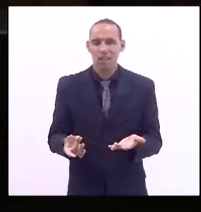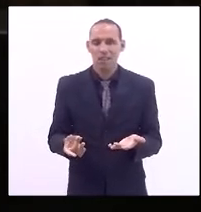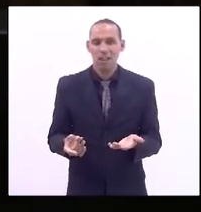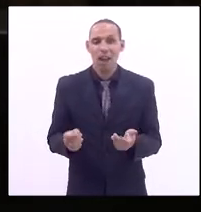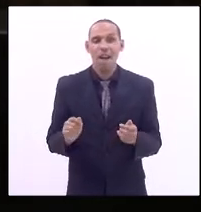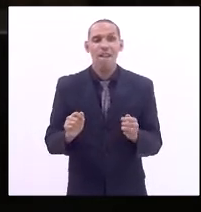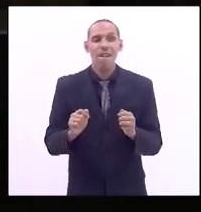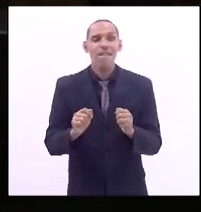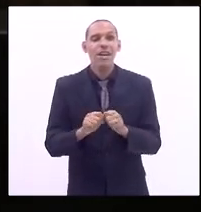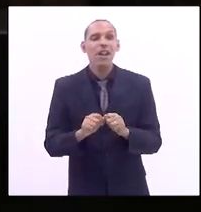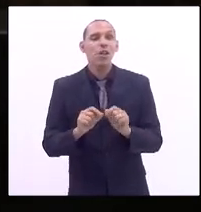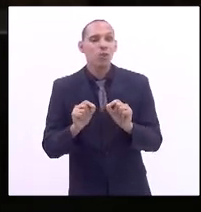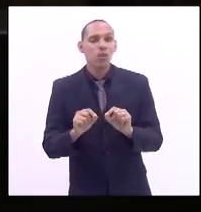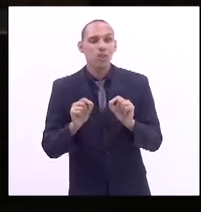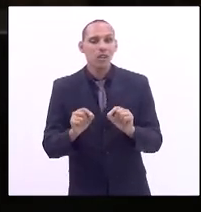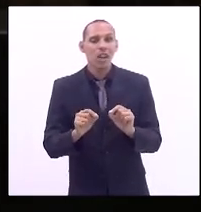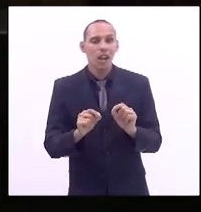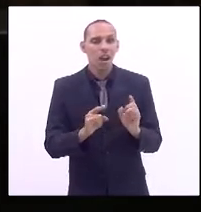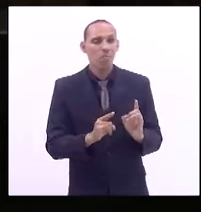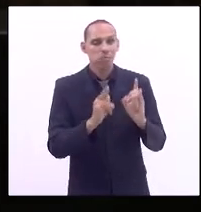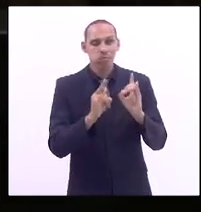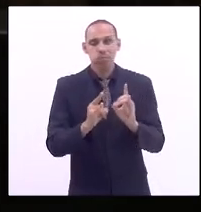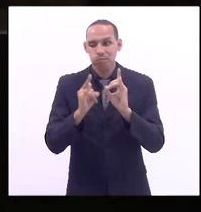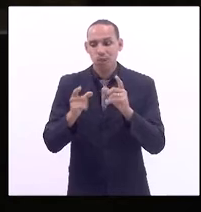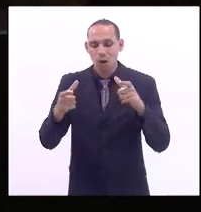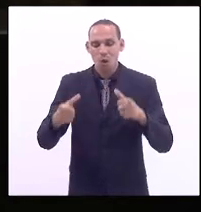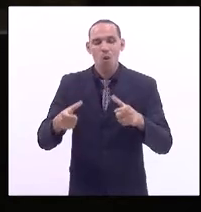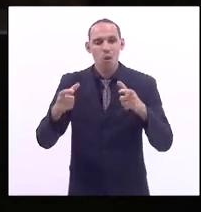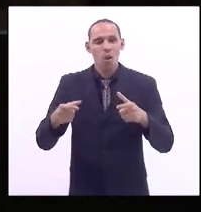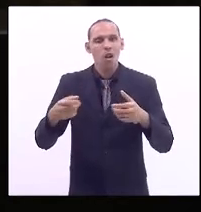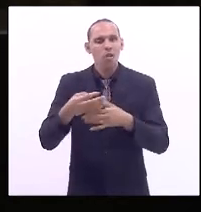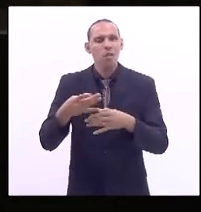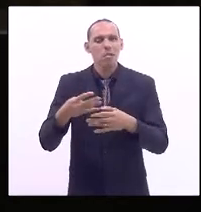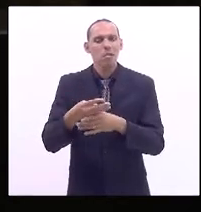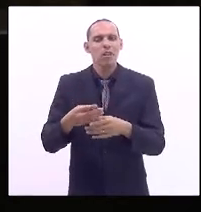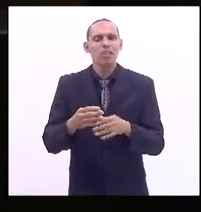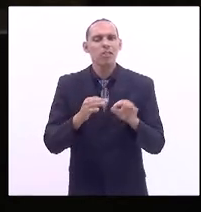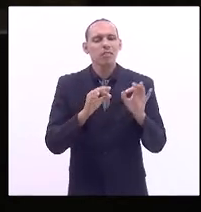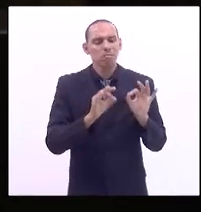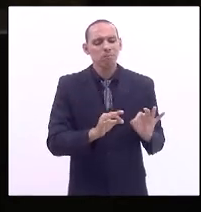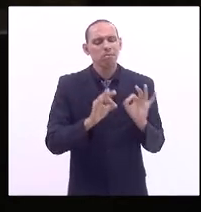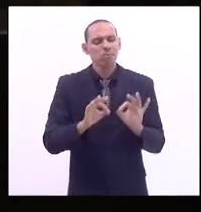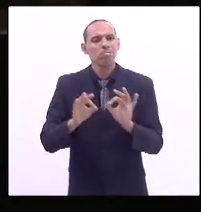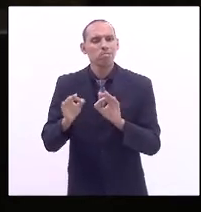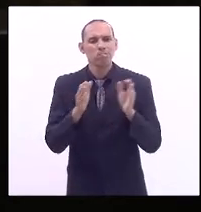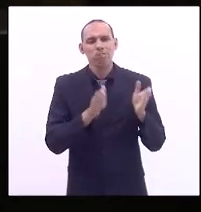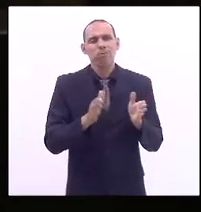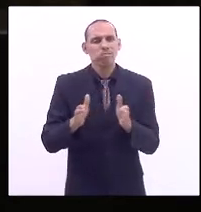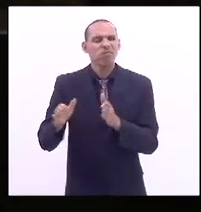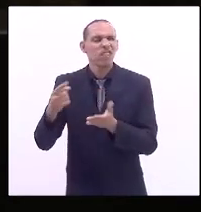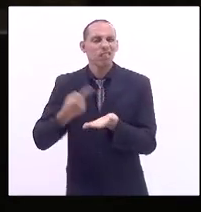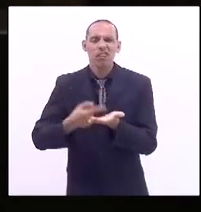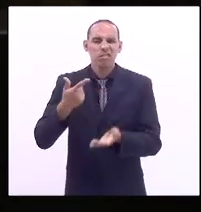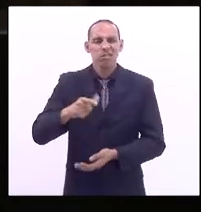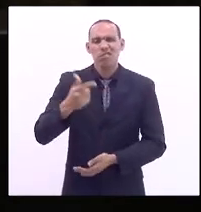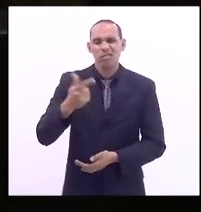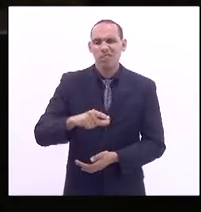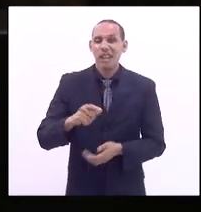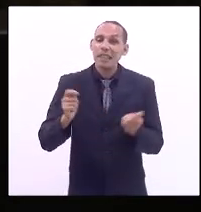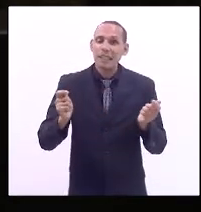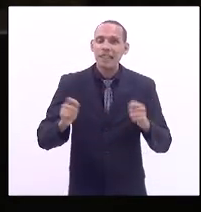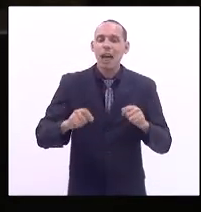fazer a ocupação do espaço urbano de forma ordenada e que permite a